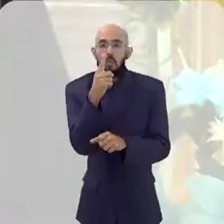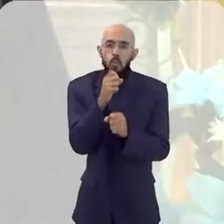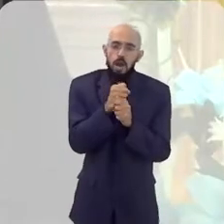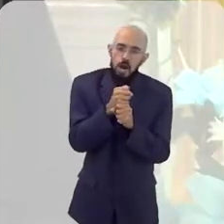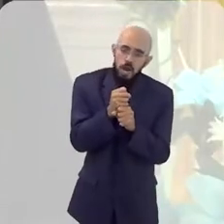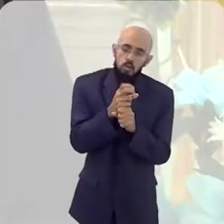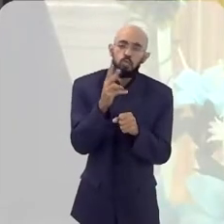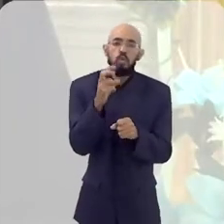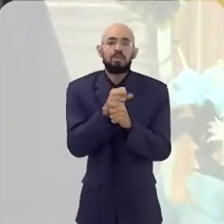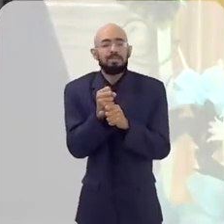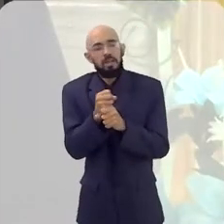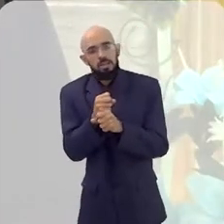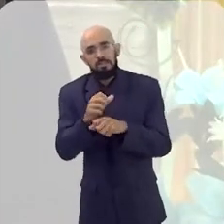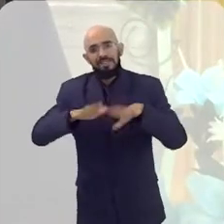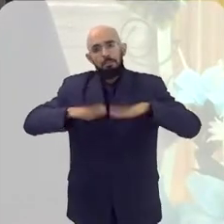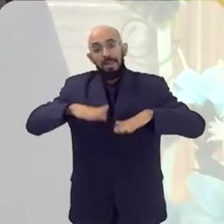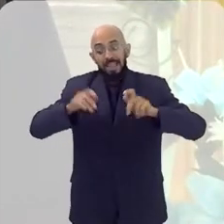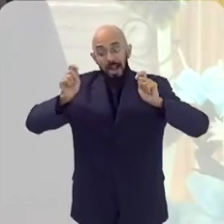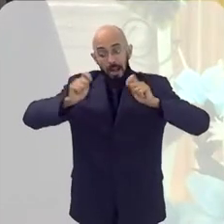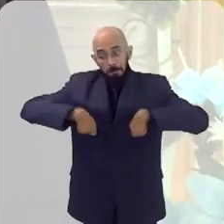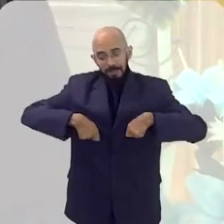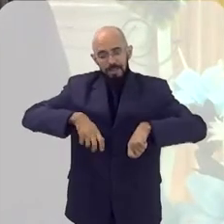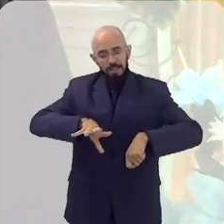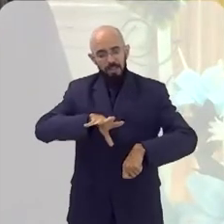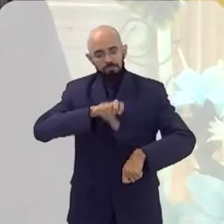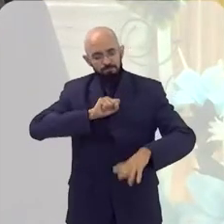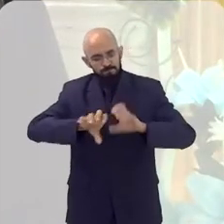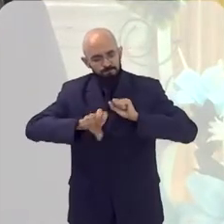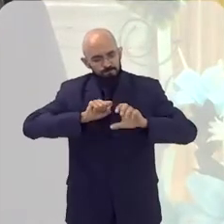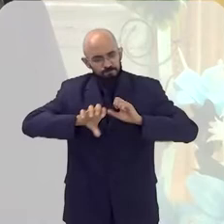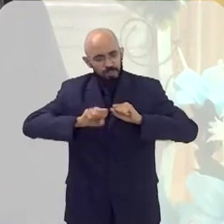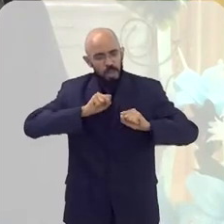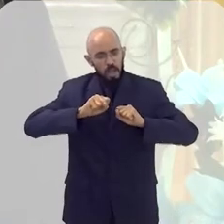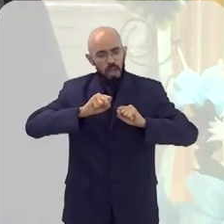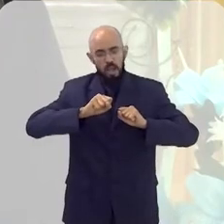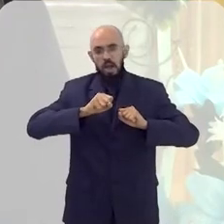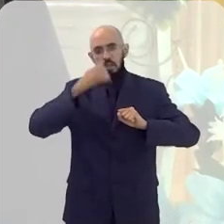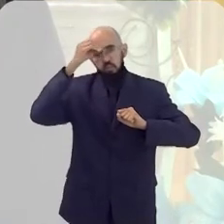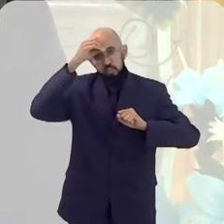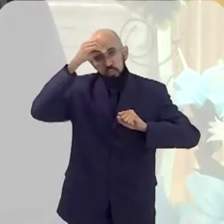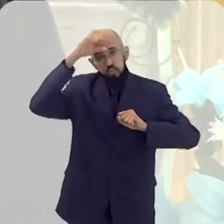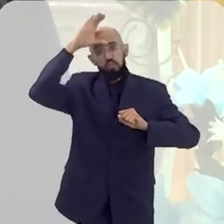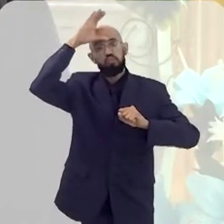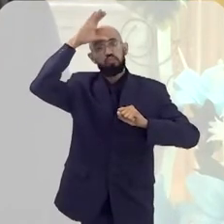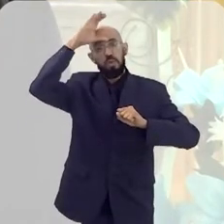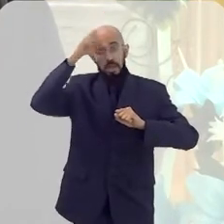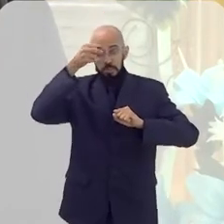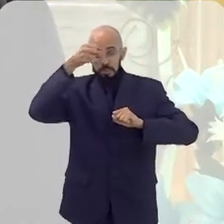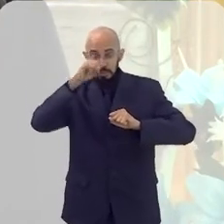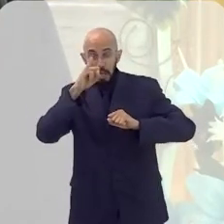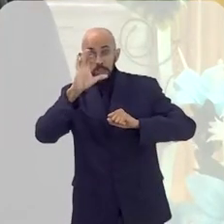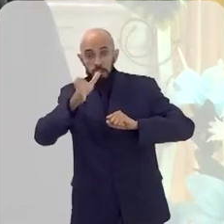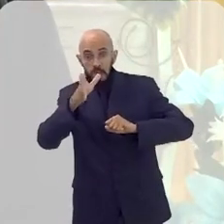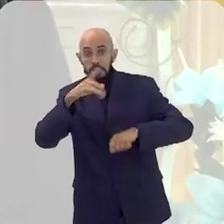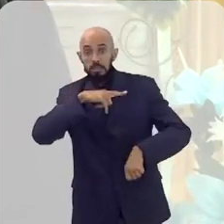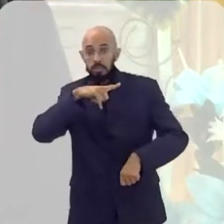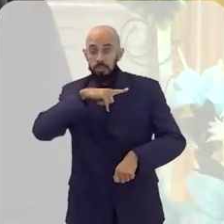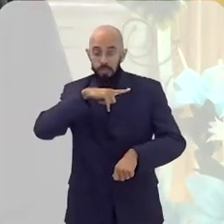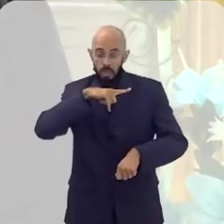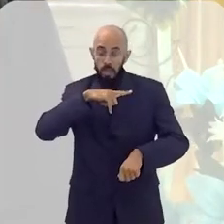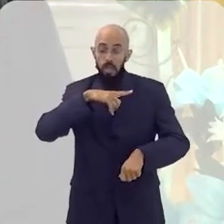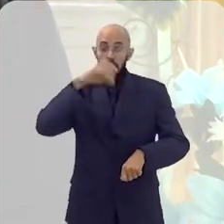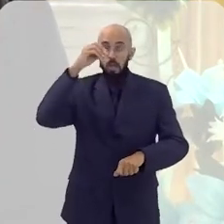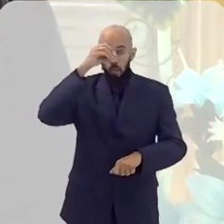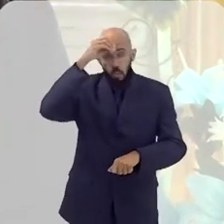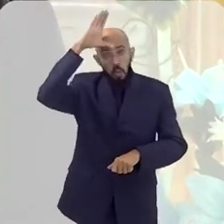um ano, 2 anos, vai depender da capacidade dela absorver o conhecimento. Se ela já está capacitada para isso,